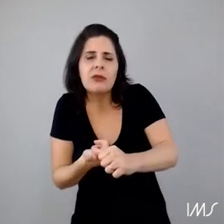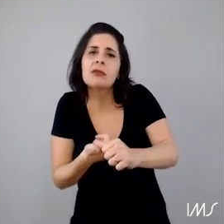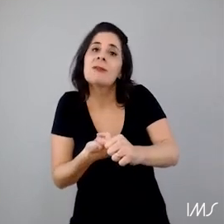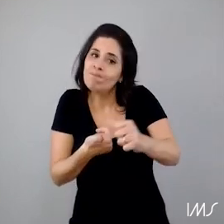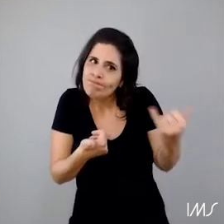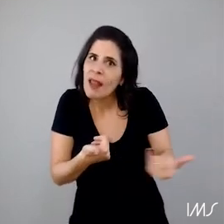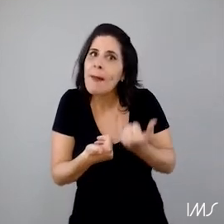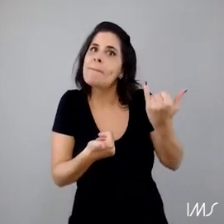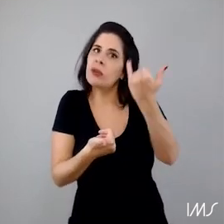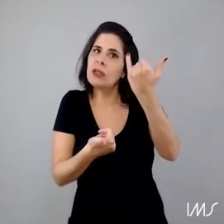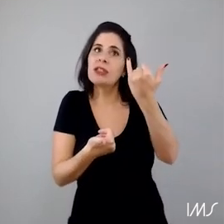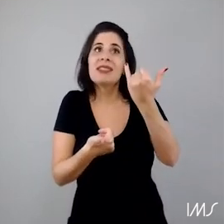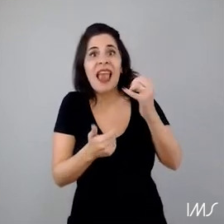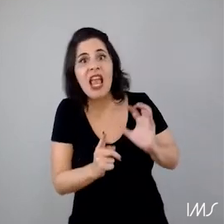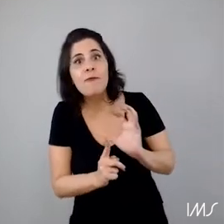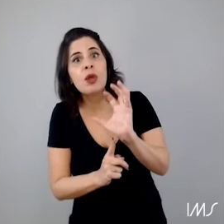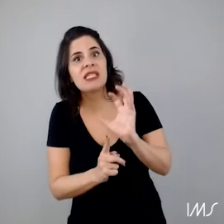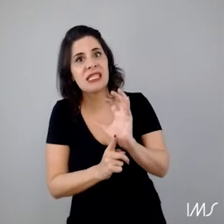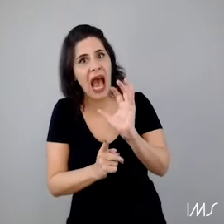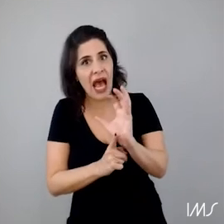de super relevância que